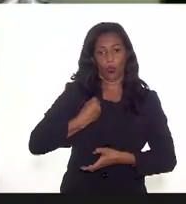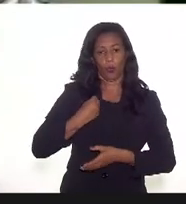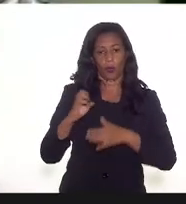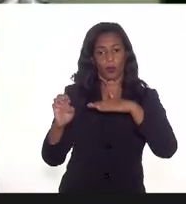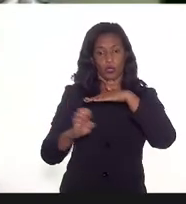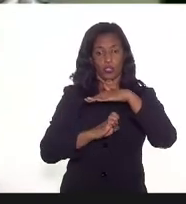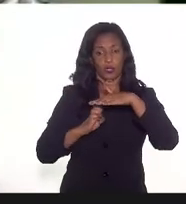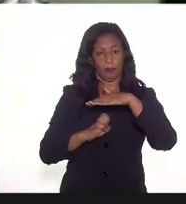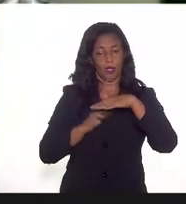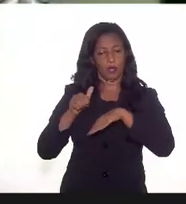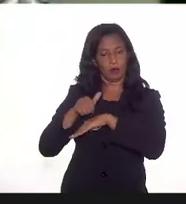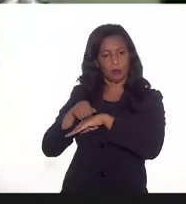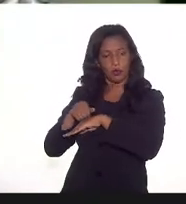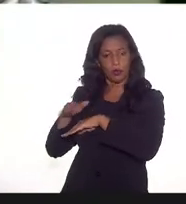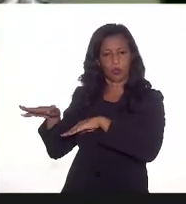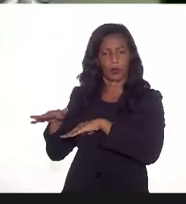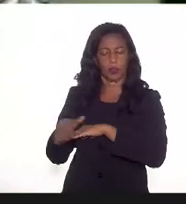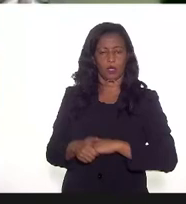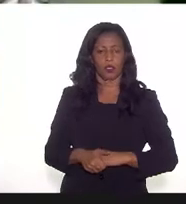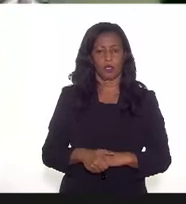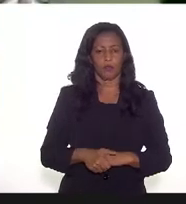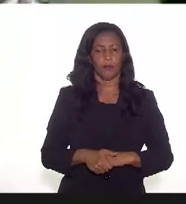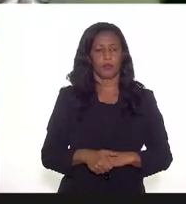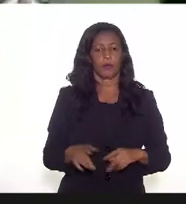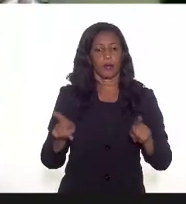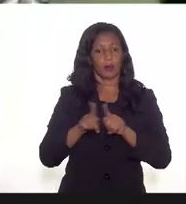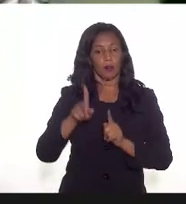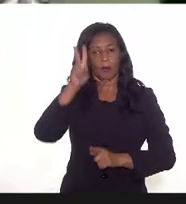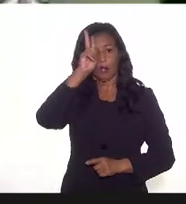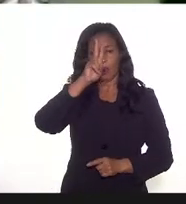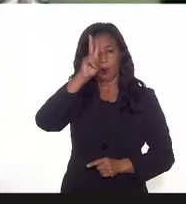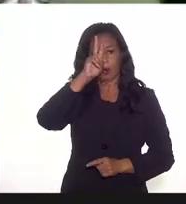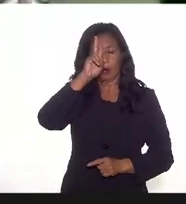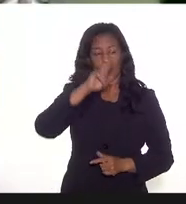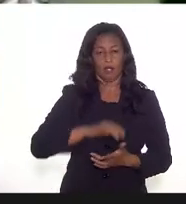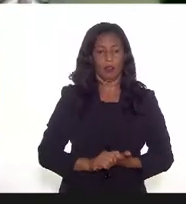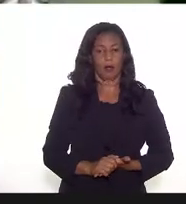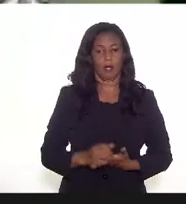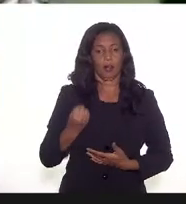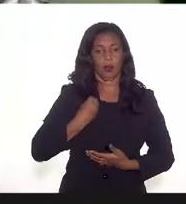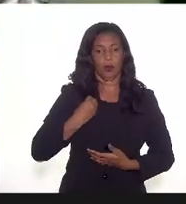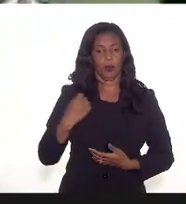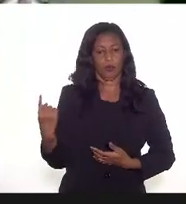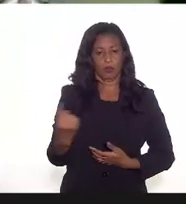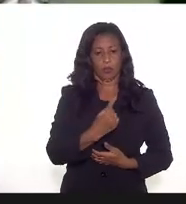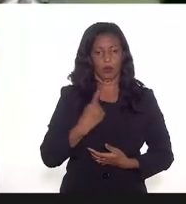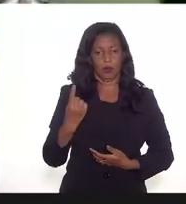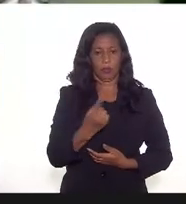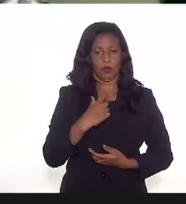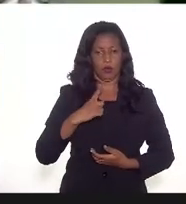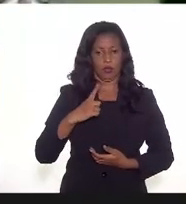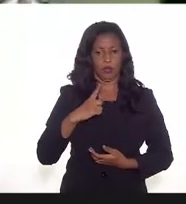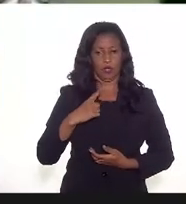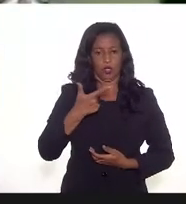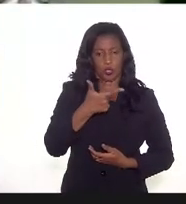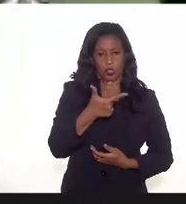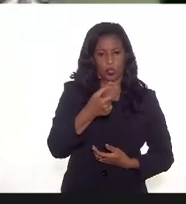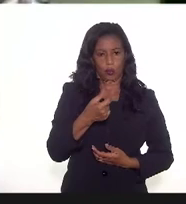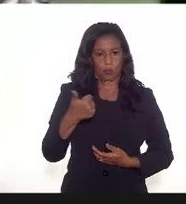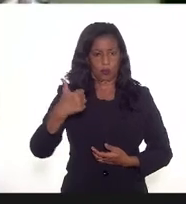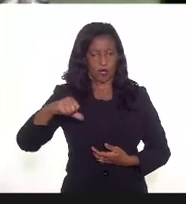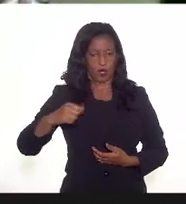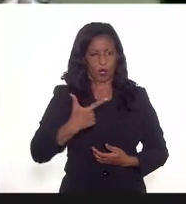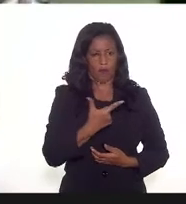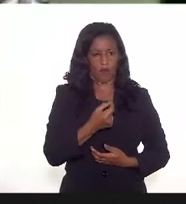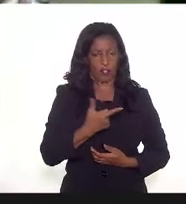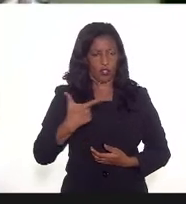empresas excluídas. Gostaria só de salientar, deputado, os números que nós temos são do biênio